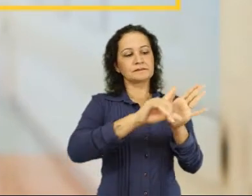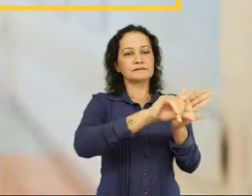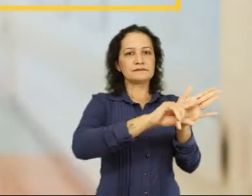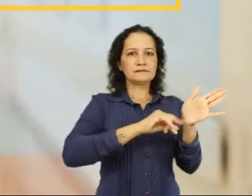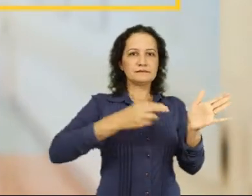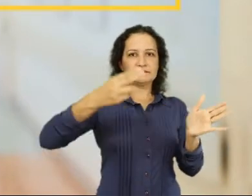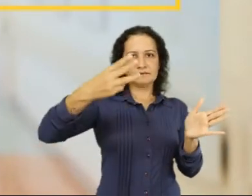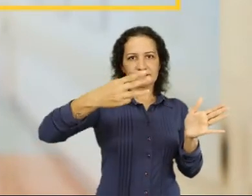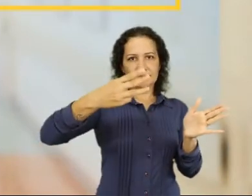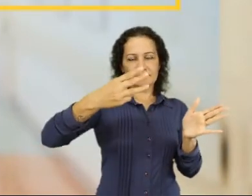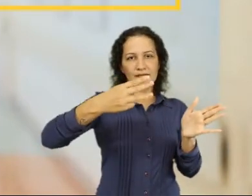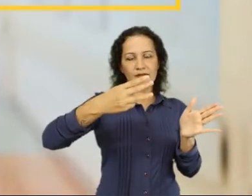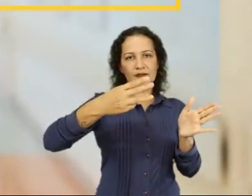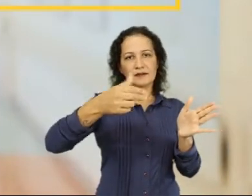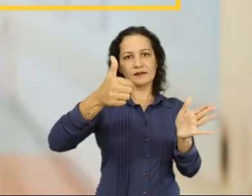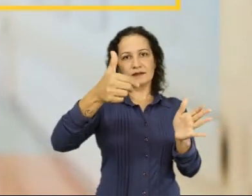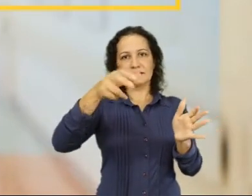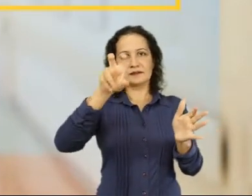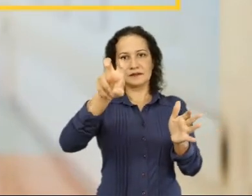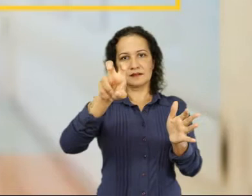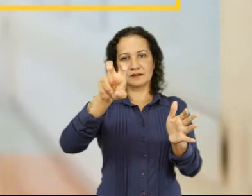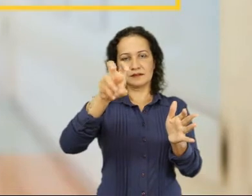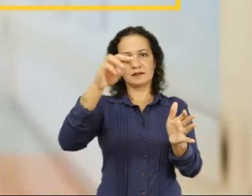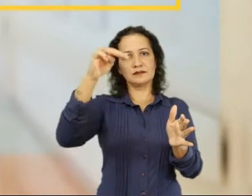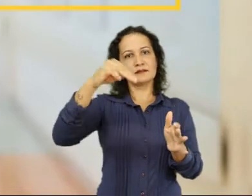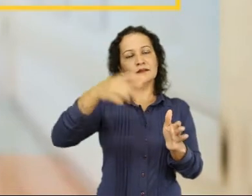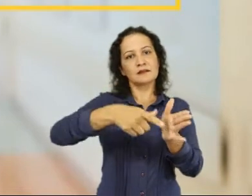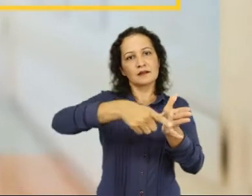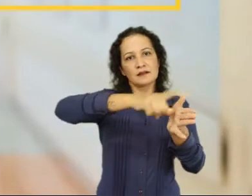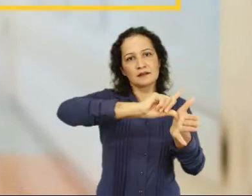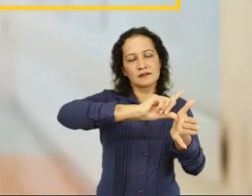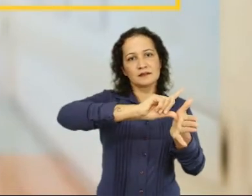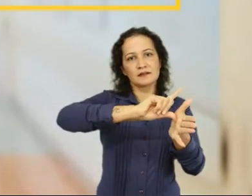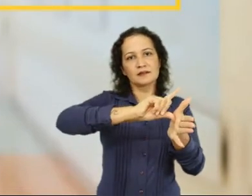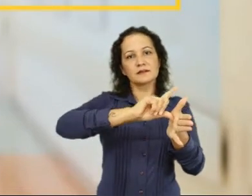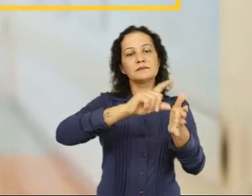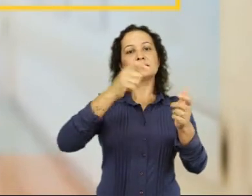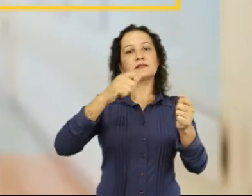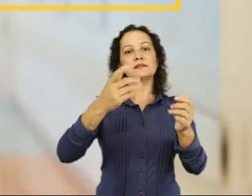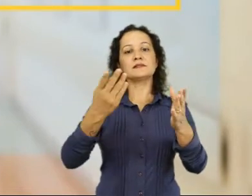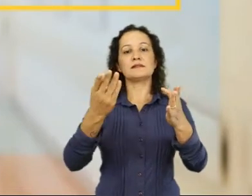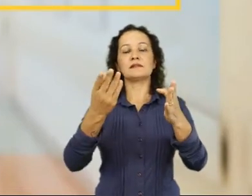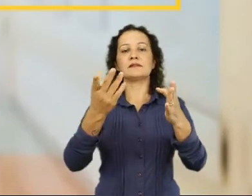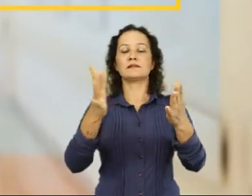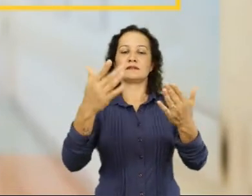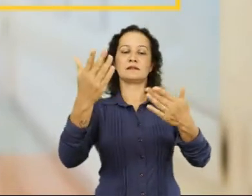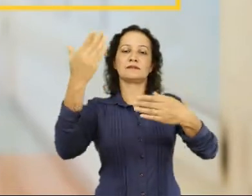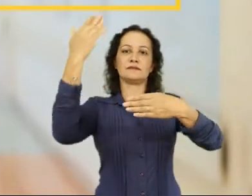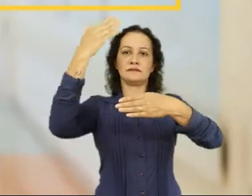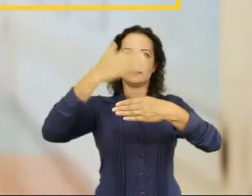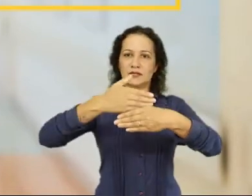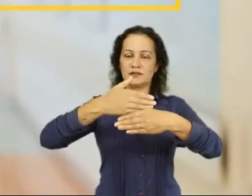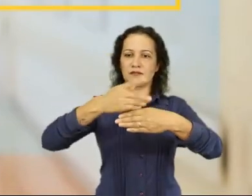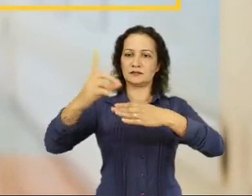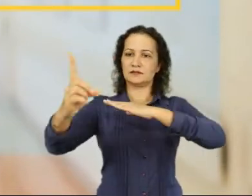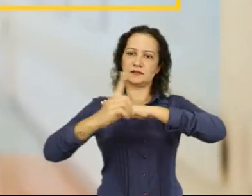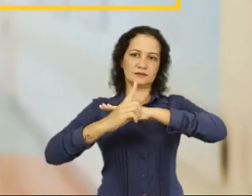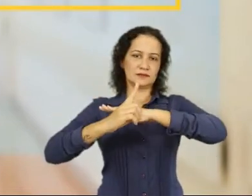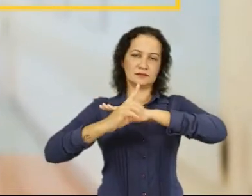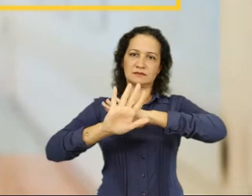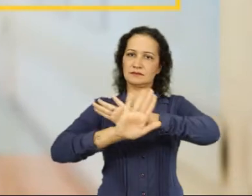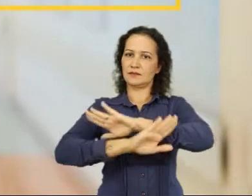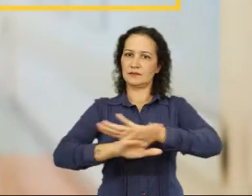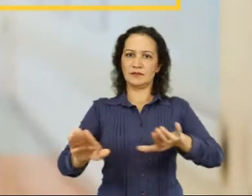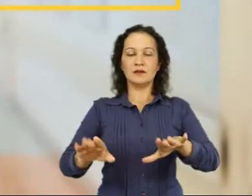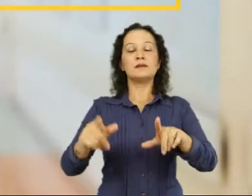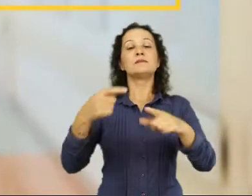antes do fechamento da unidade, o servidor ele deverá encerrar então o atendimento ao público para retirar da caixa